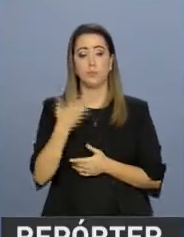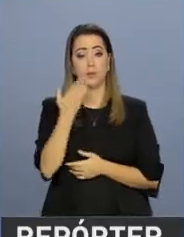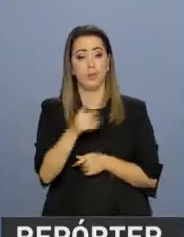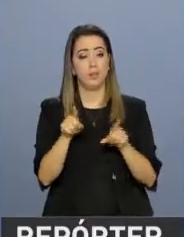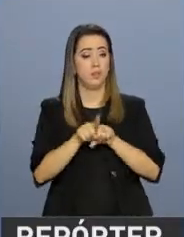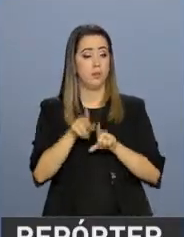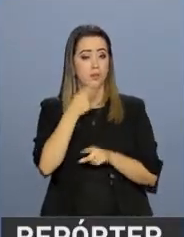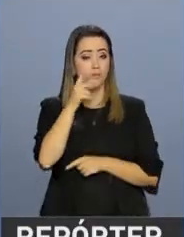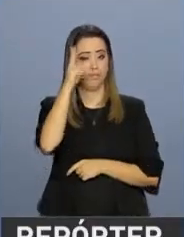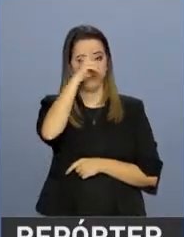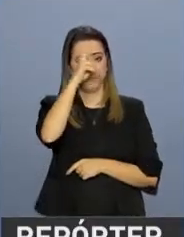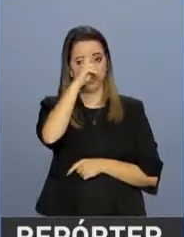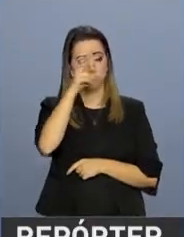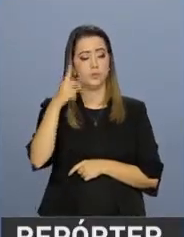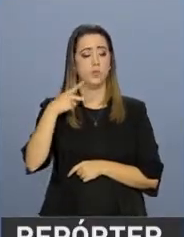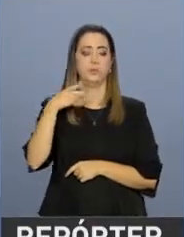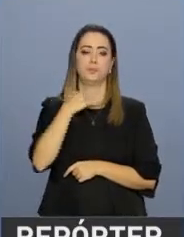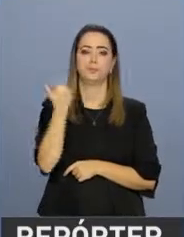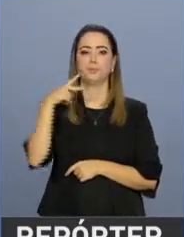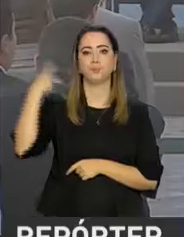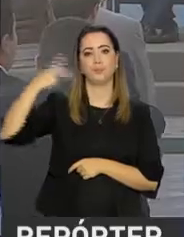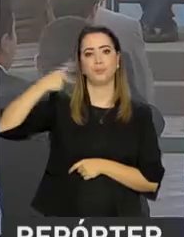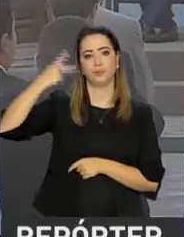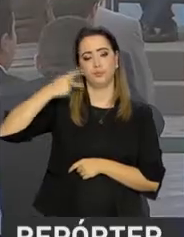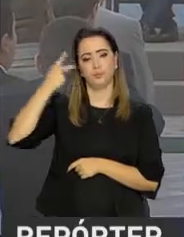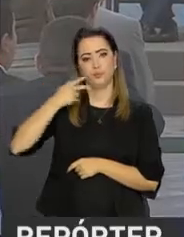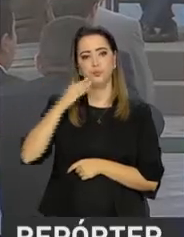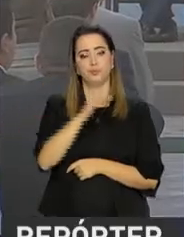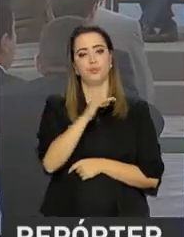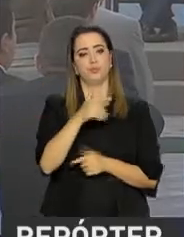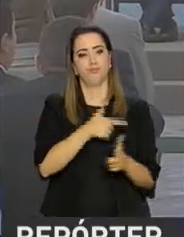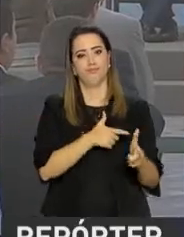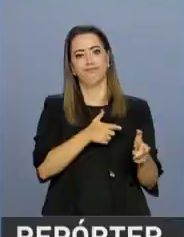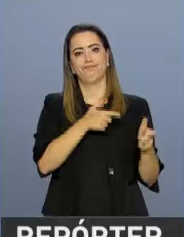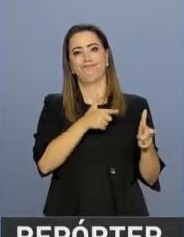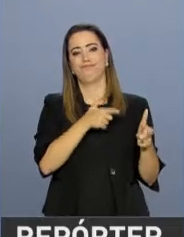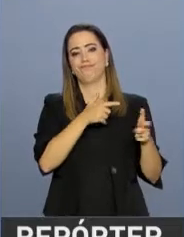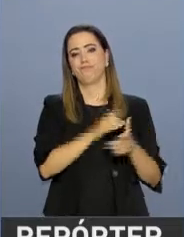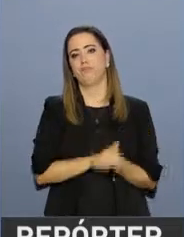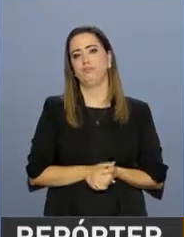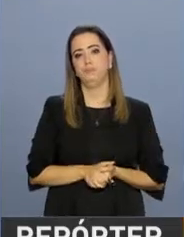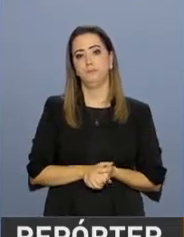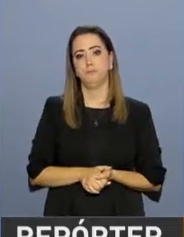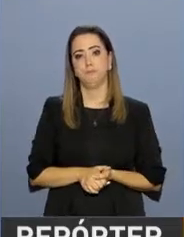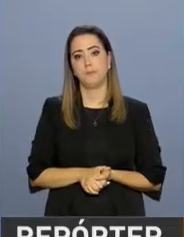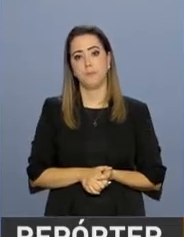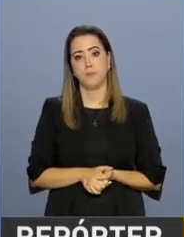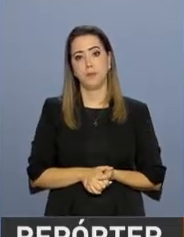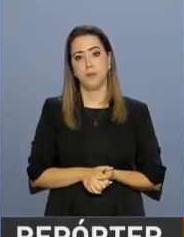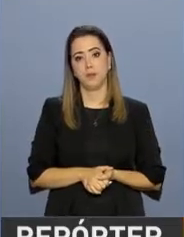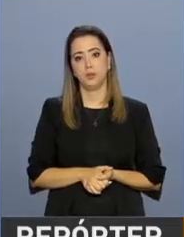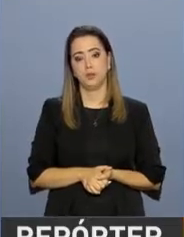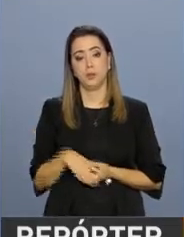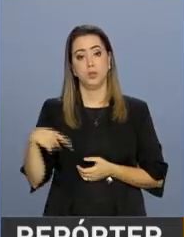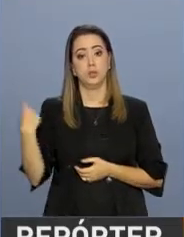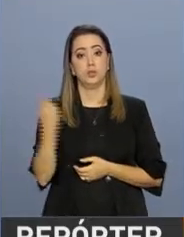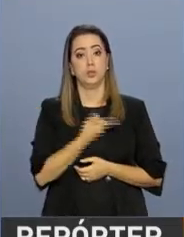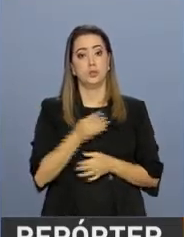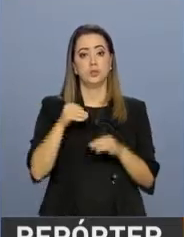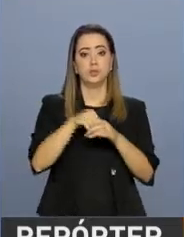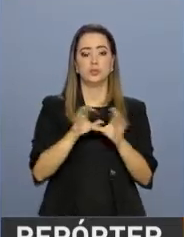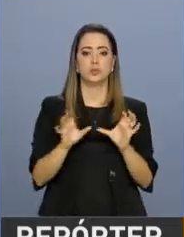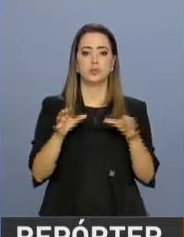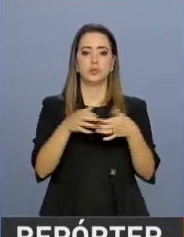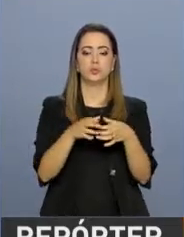também lembrou a morte da vereadora mary l franco assassinada no rio de janeiro entra nessa geração nós somos os mais afetados